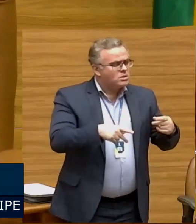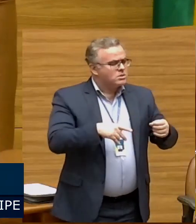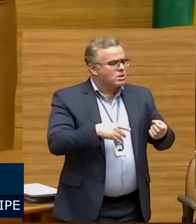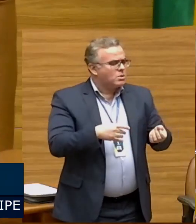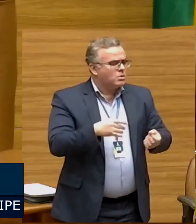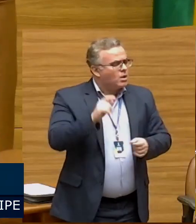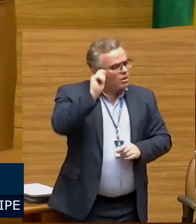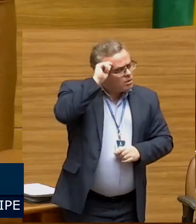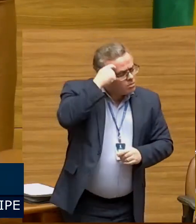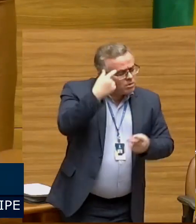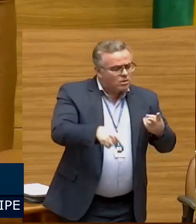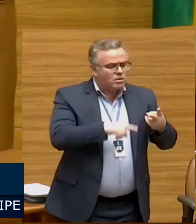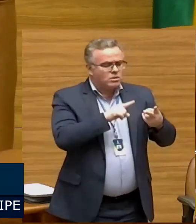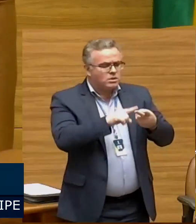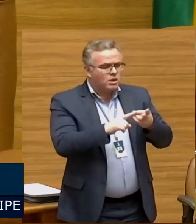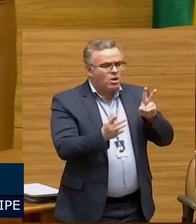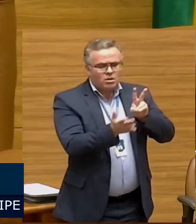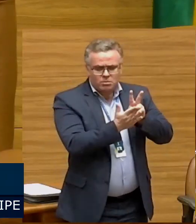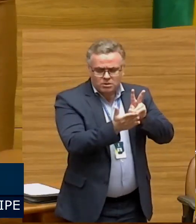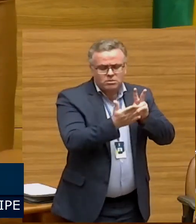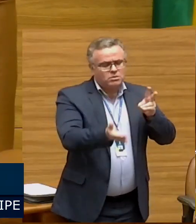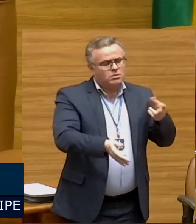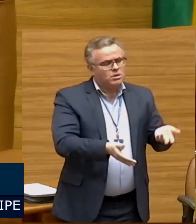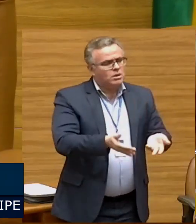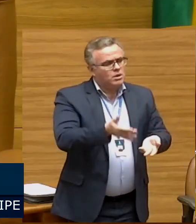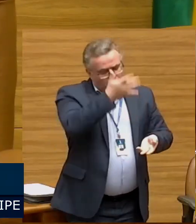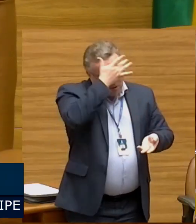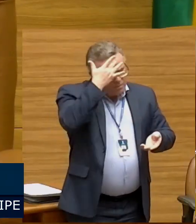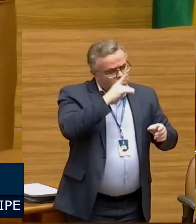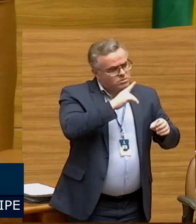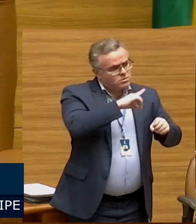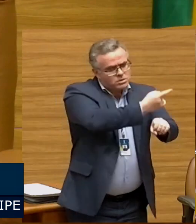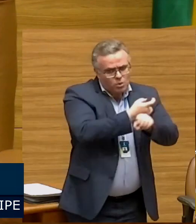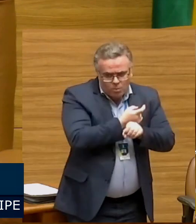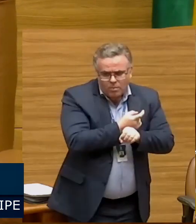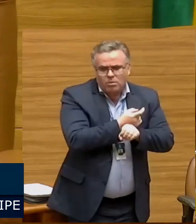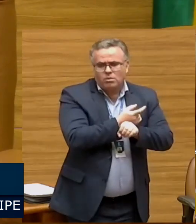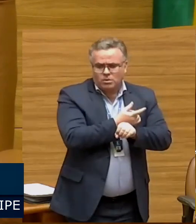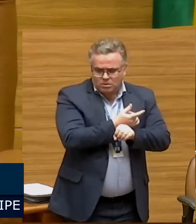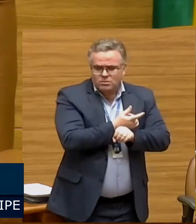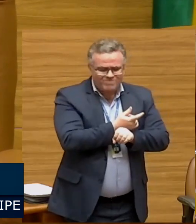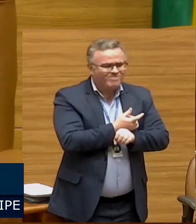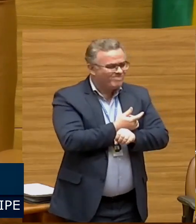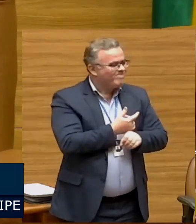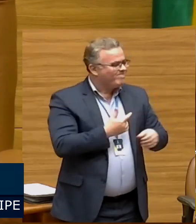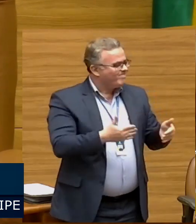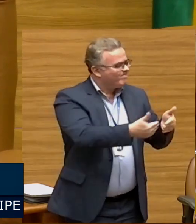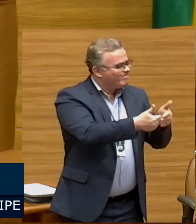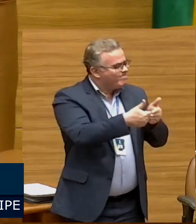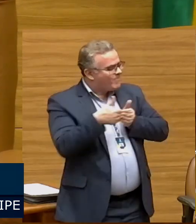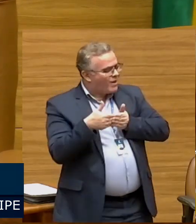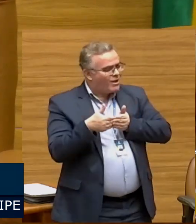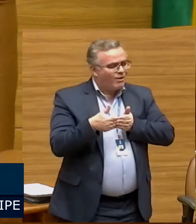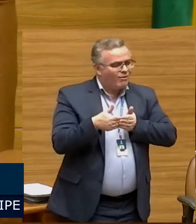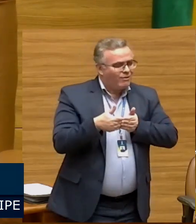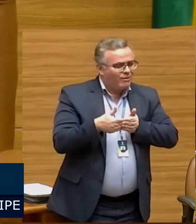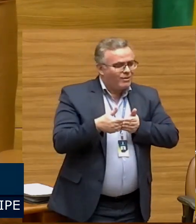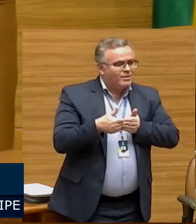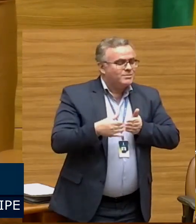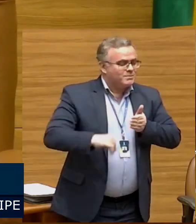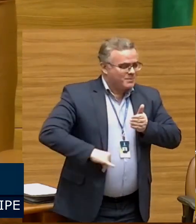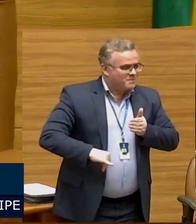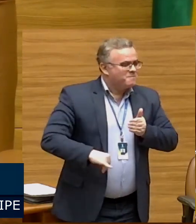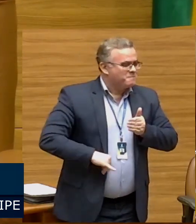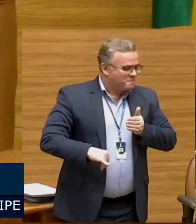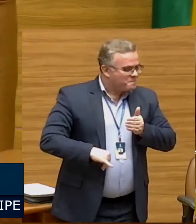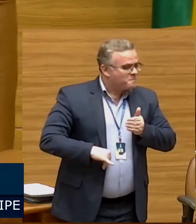negra, população indígena, pessoas da periferia, o quanto nós somos invisibilizadas e quanto,